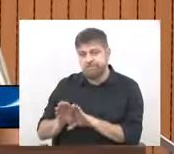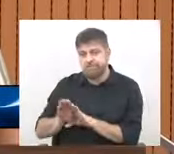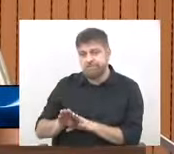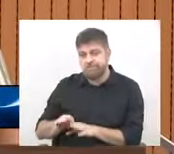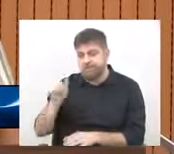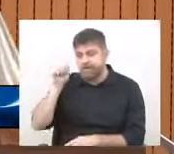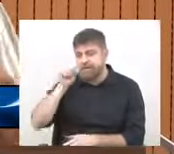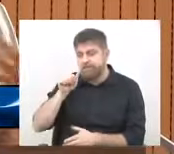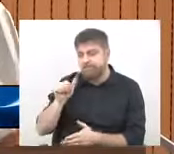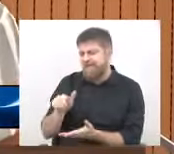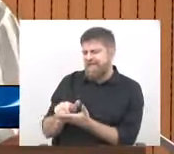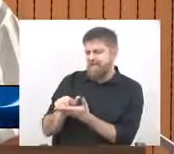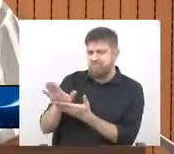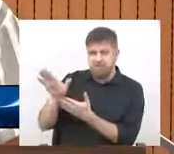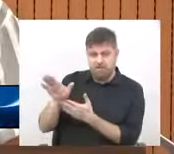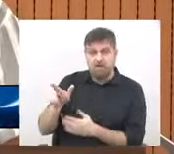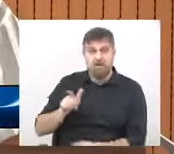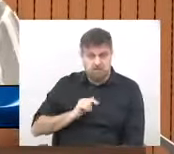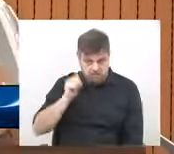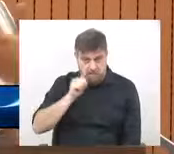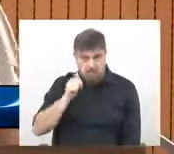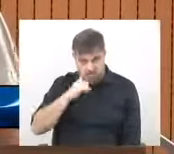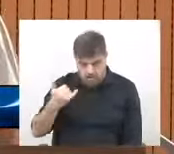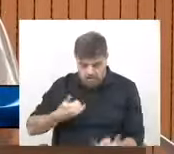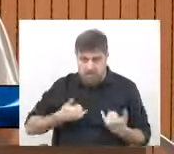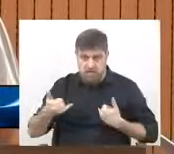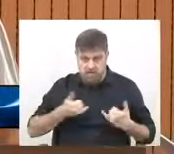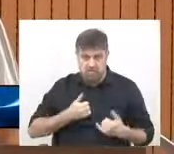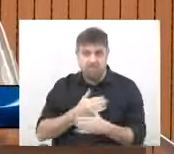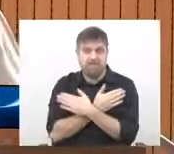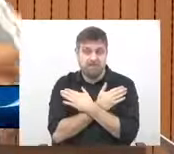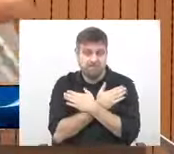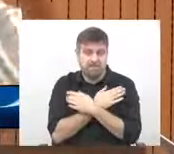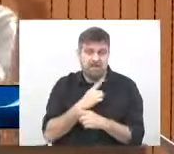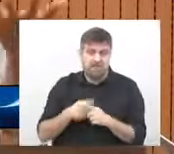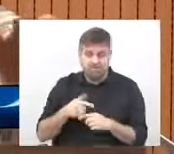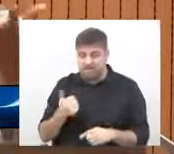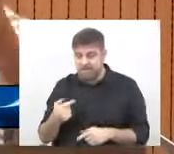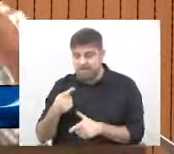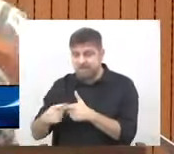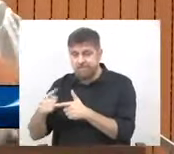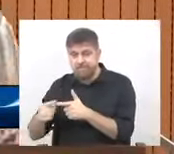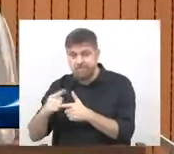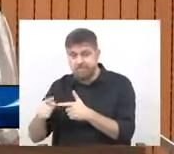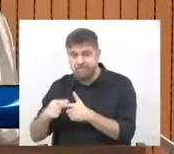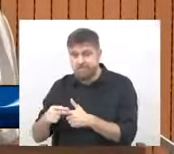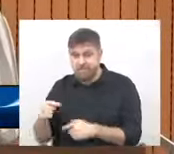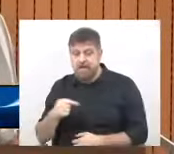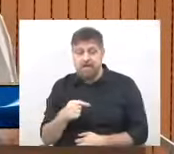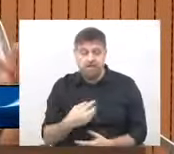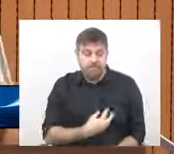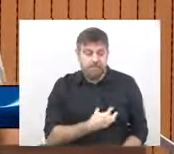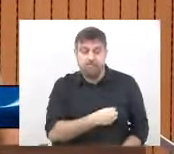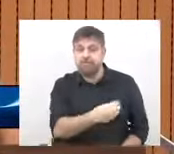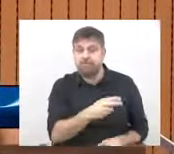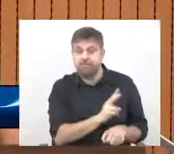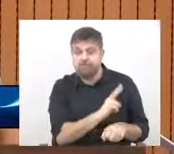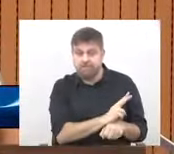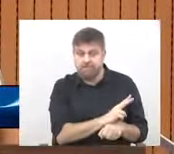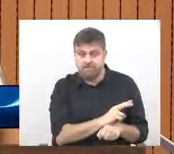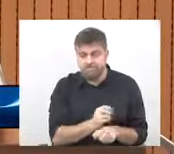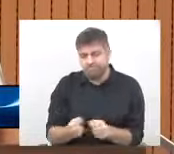serem demitidas. O relato de mulheres que foram demitidas porque tiveram problemas com as crianças são